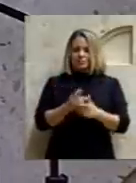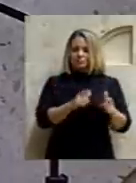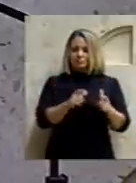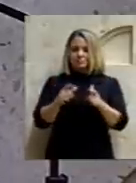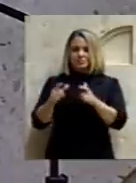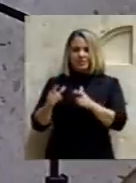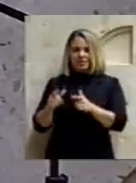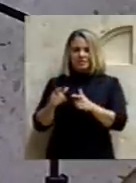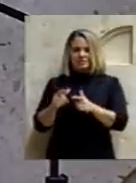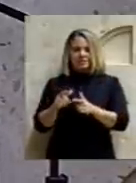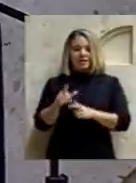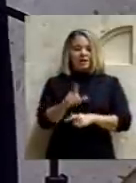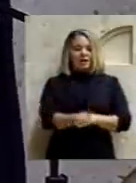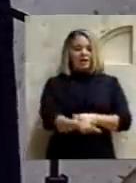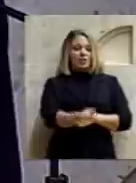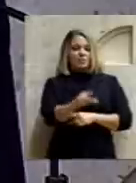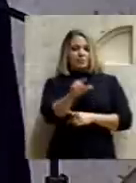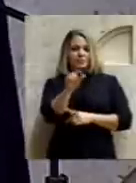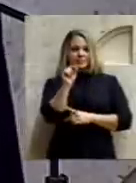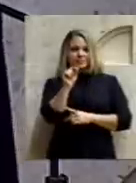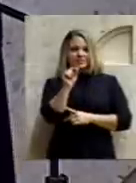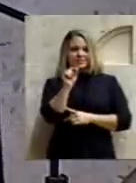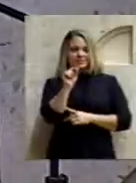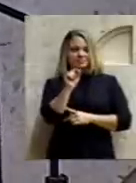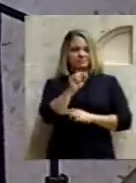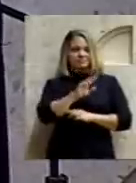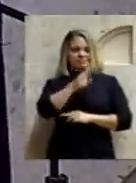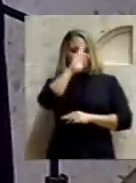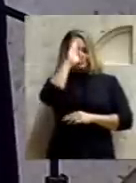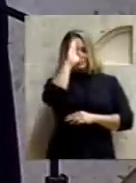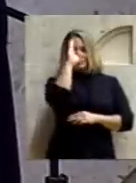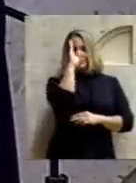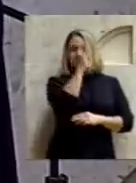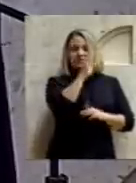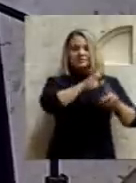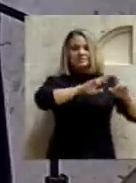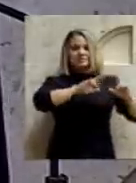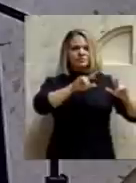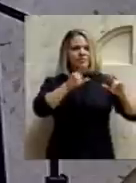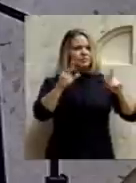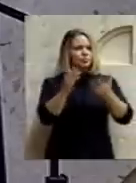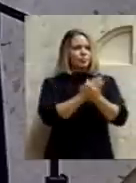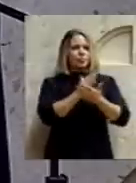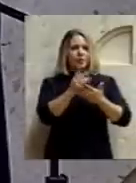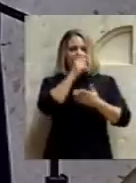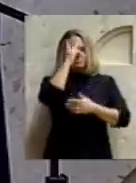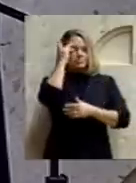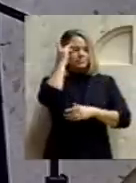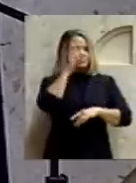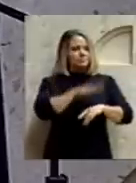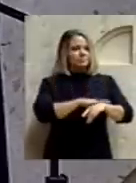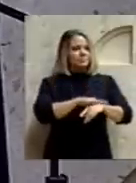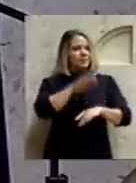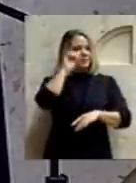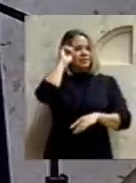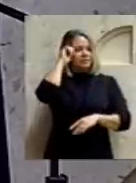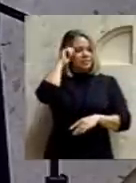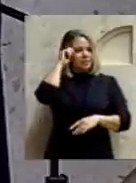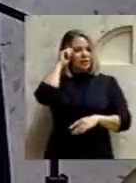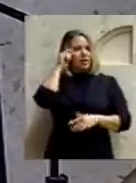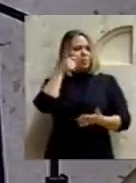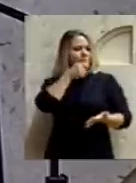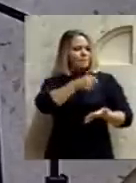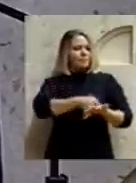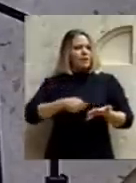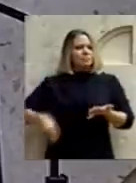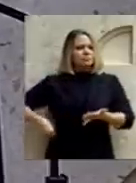a preferência desprovida de qualquer fundamentação racional. Gastam-se bilhões